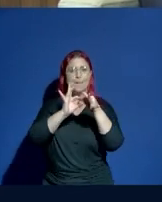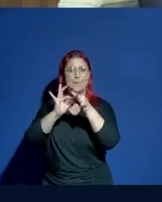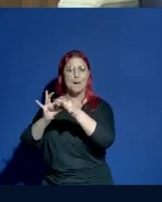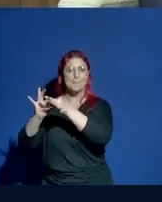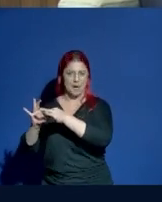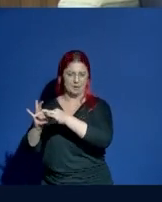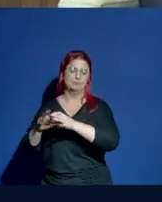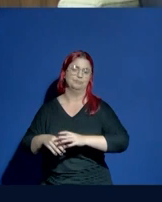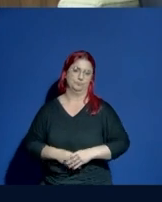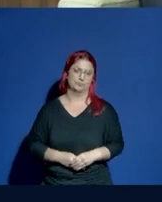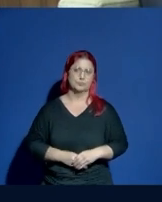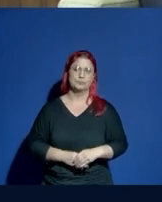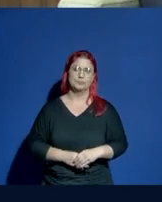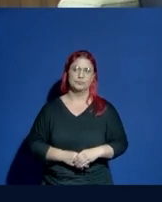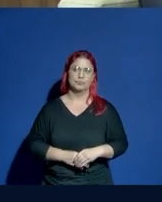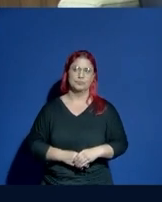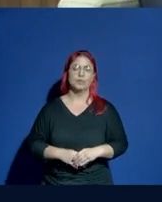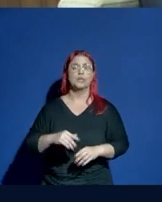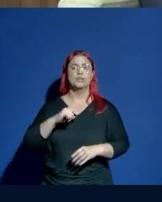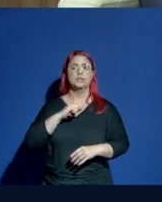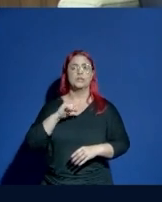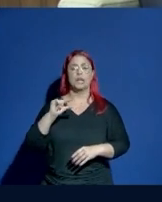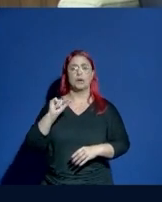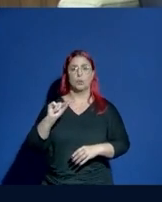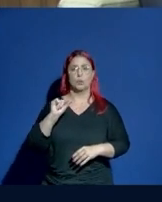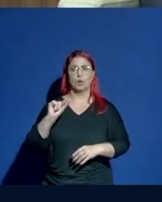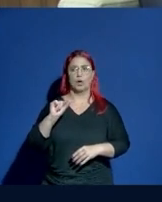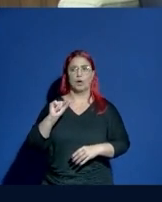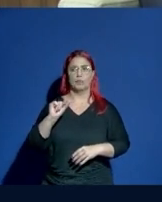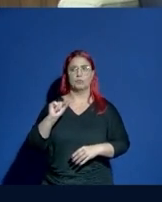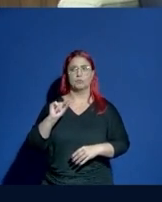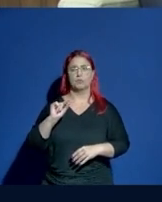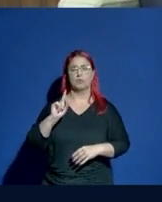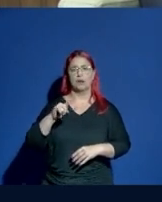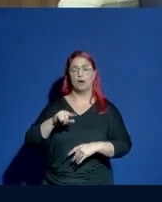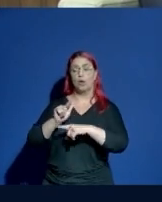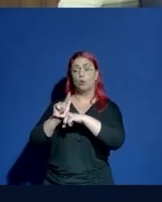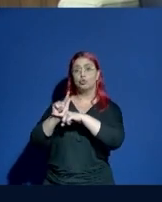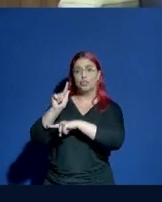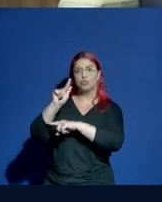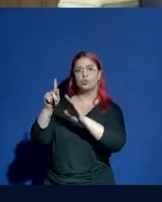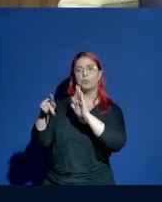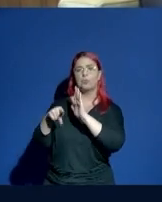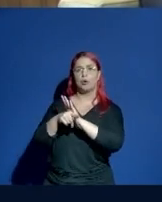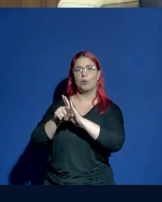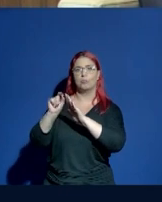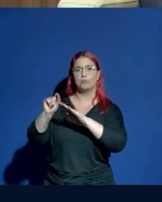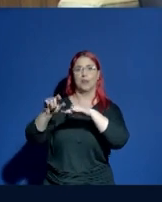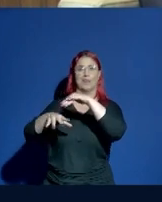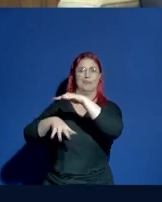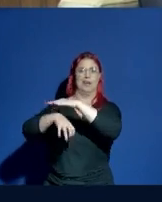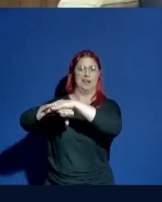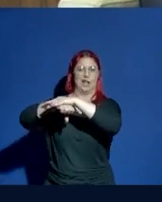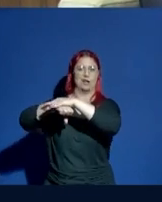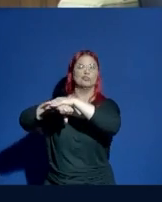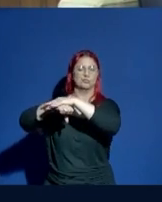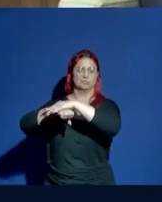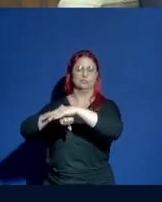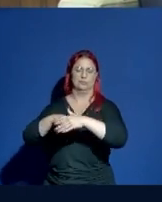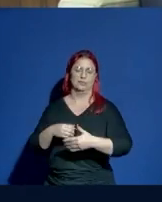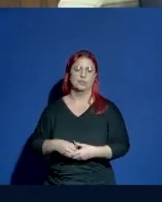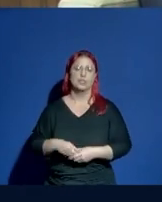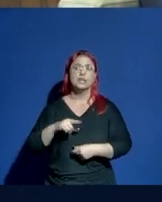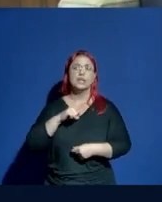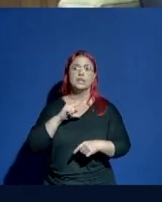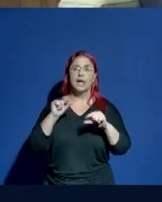uma nuvem que é o nosso gestor desses equipamentos chamado Haiti foquem a iott